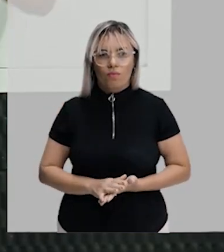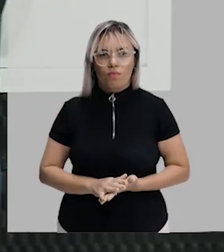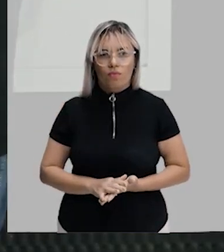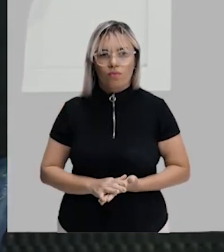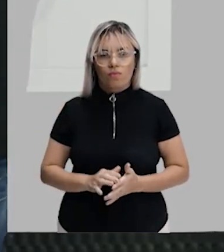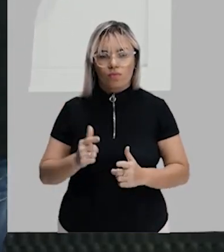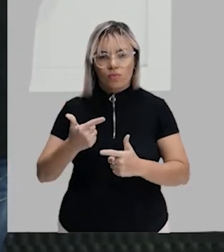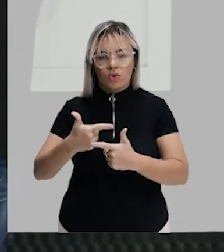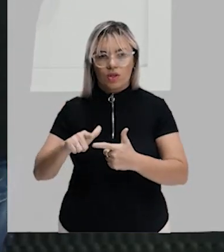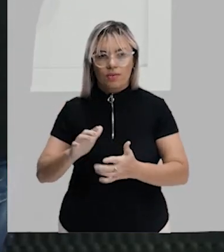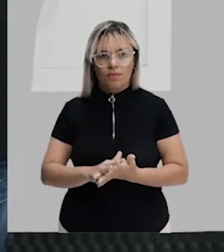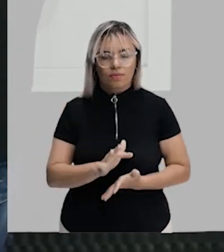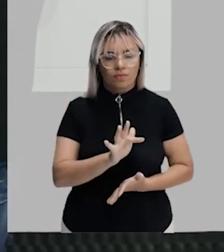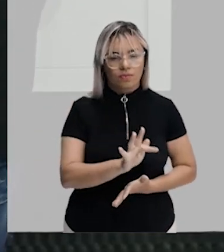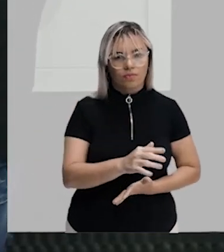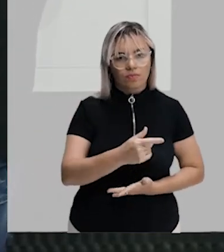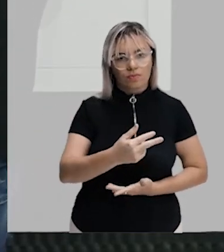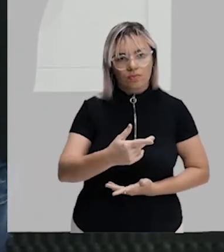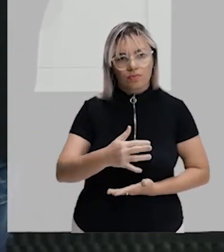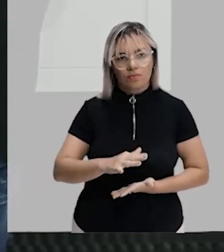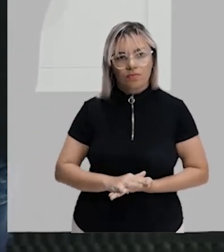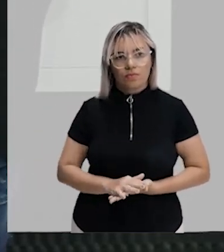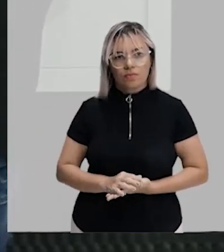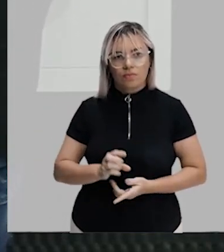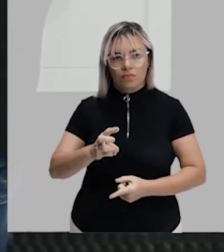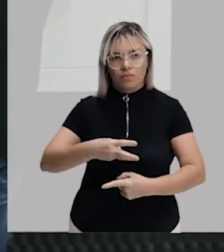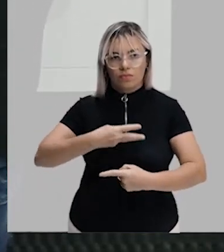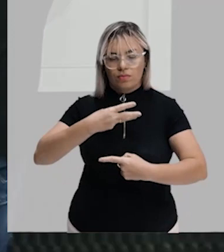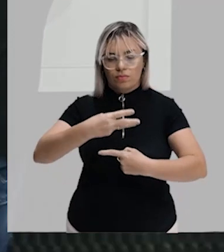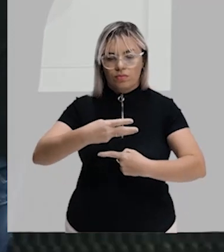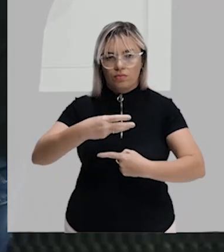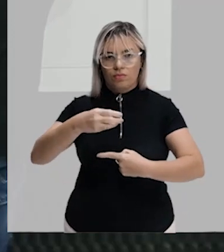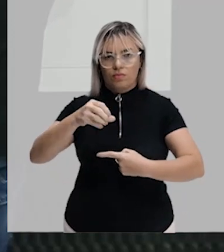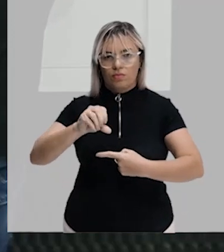dividir, F vai ser igual a 390